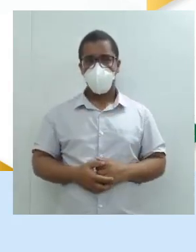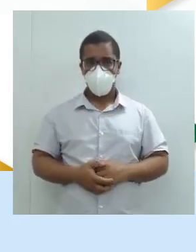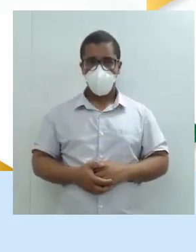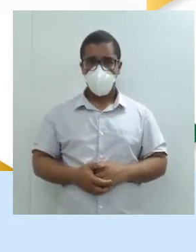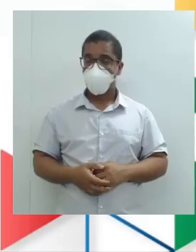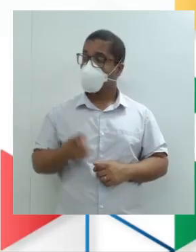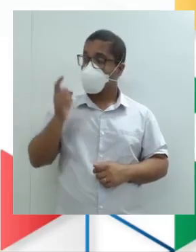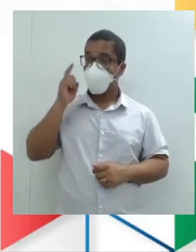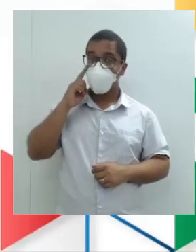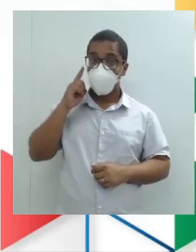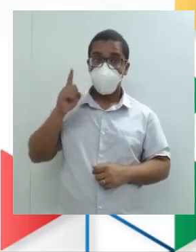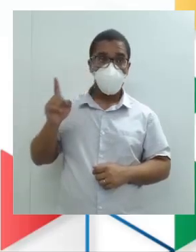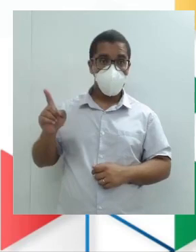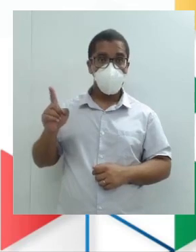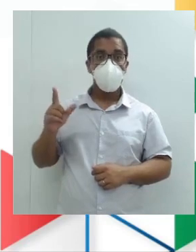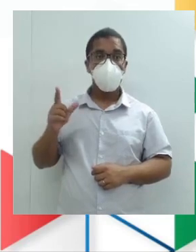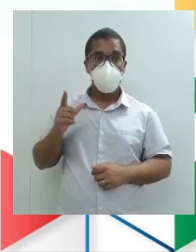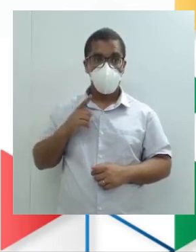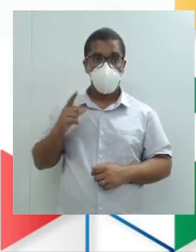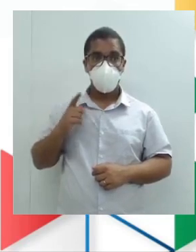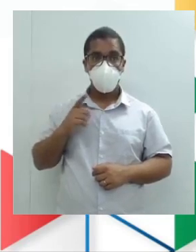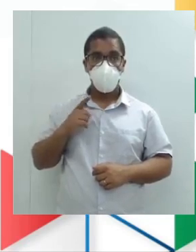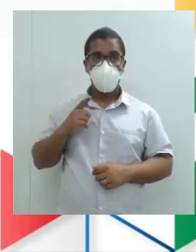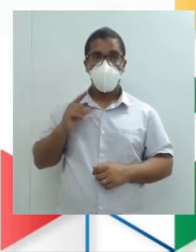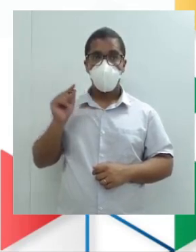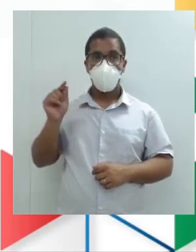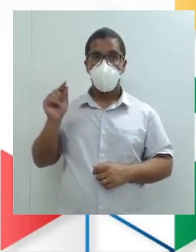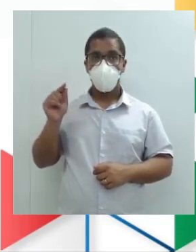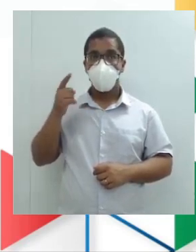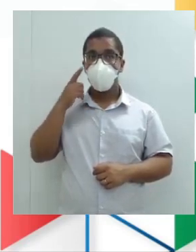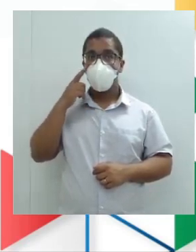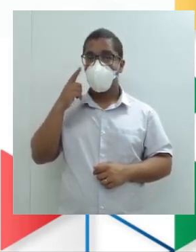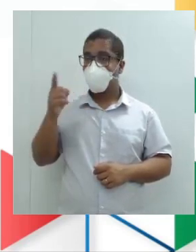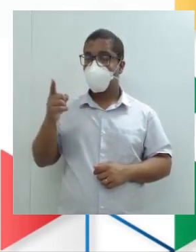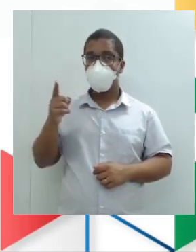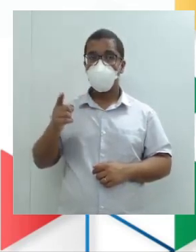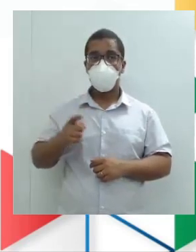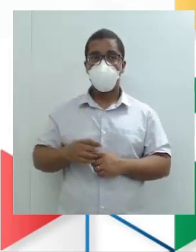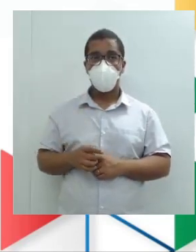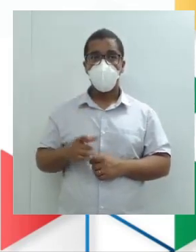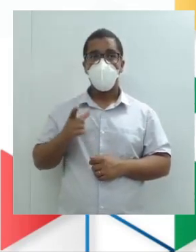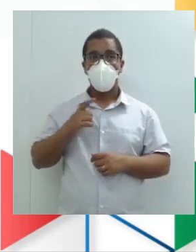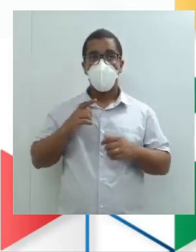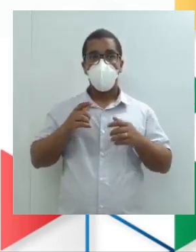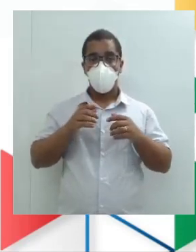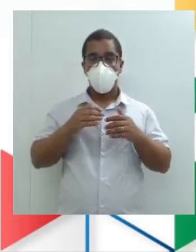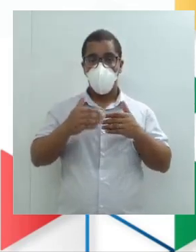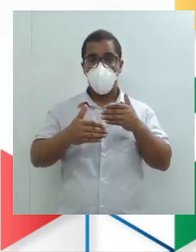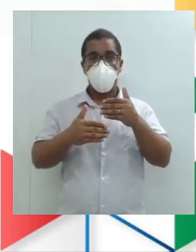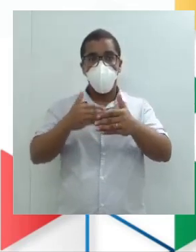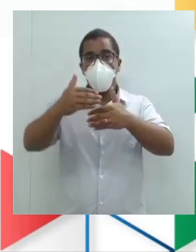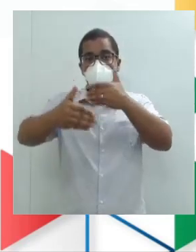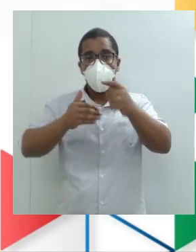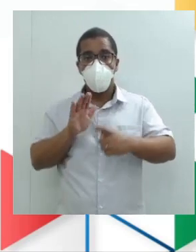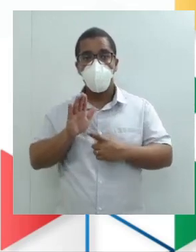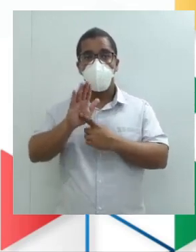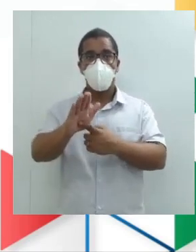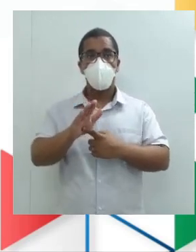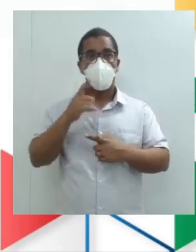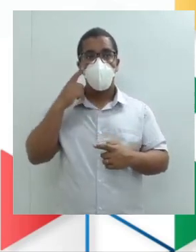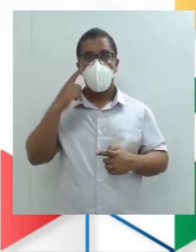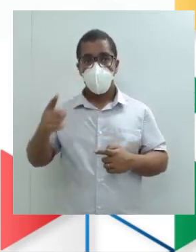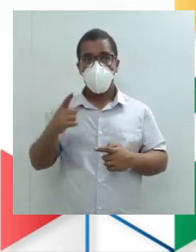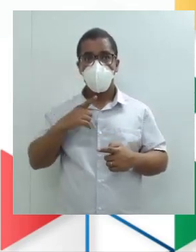E aí, na imagem que aparece para vocês, se liga na sequência que eu vou estar apresentando o atletismo, só que o